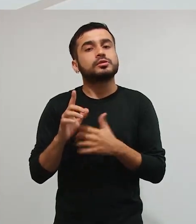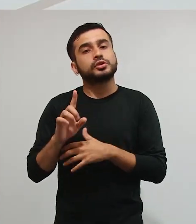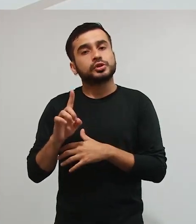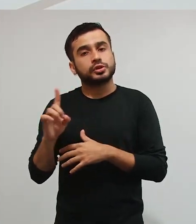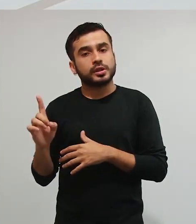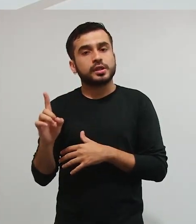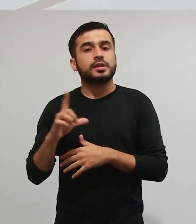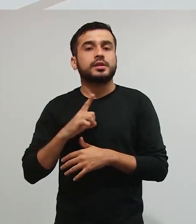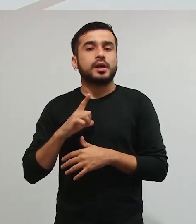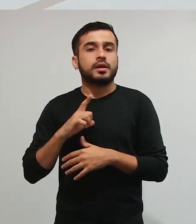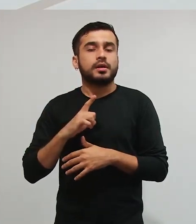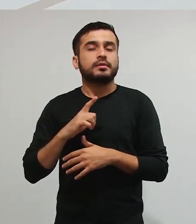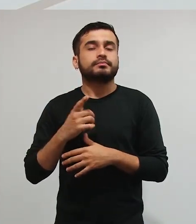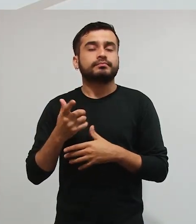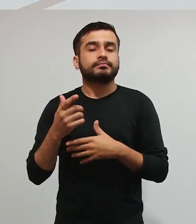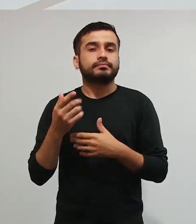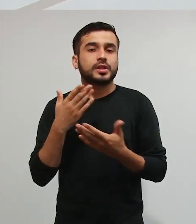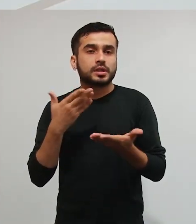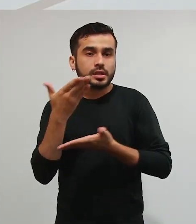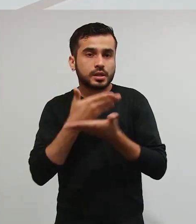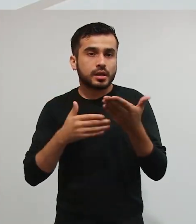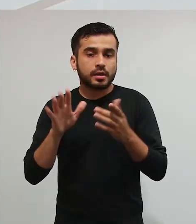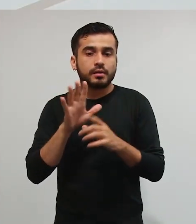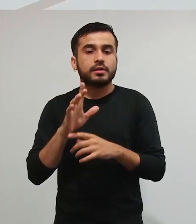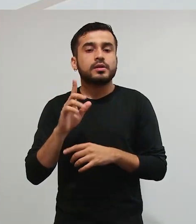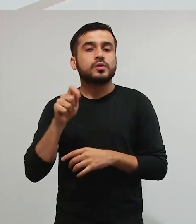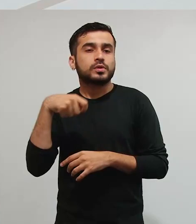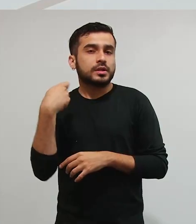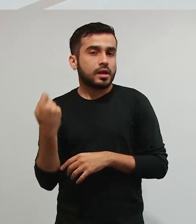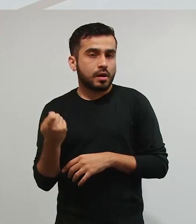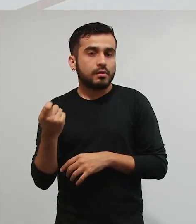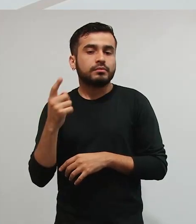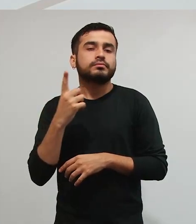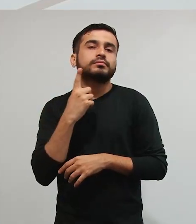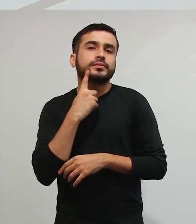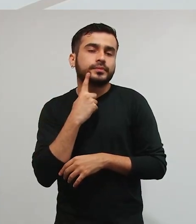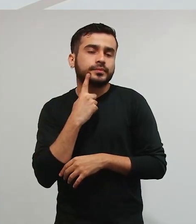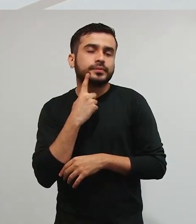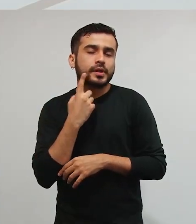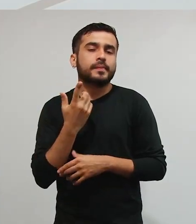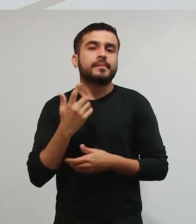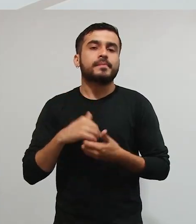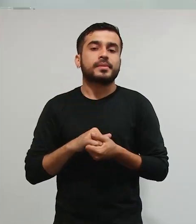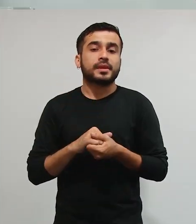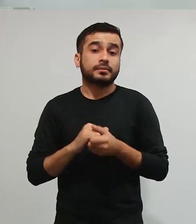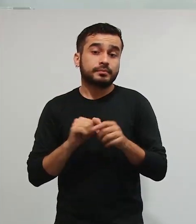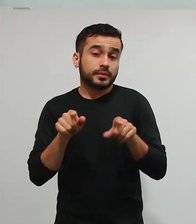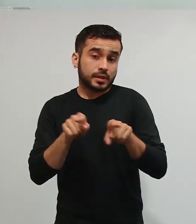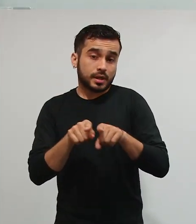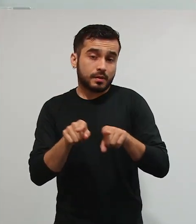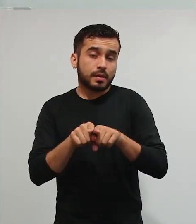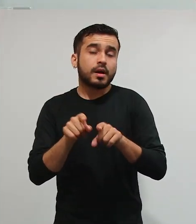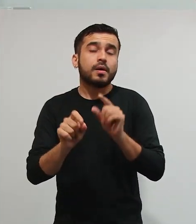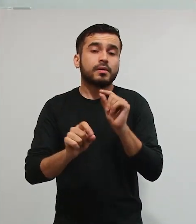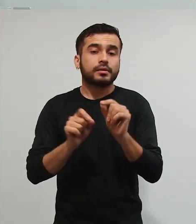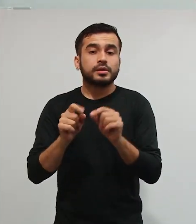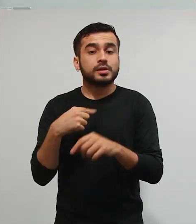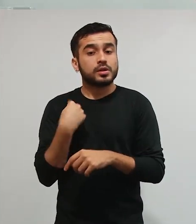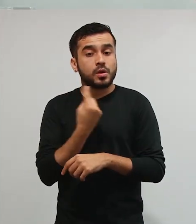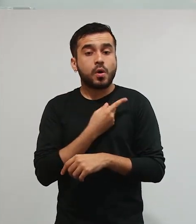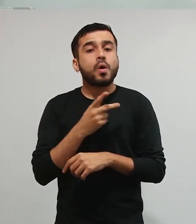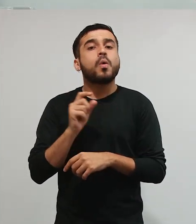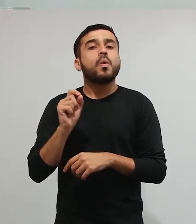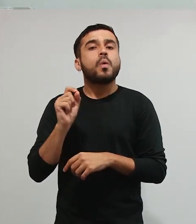tela interativa e o meu sinal para a comunidade surda é Anabela. É claro que a gente